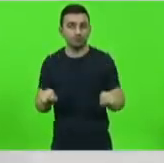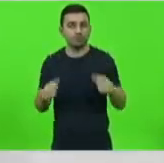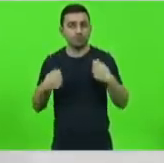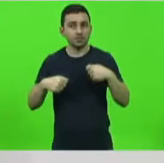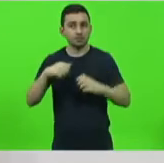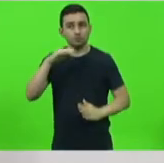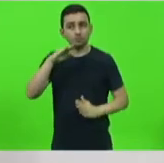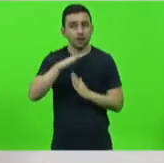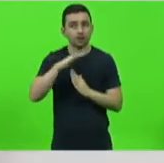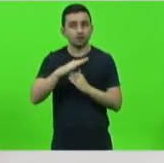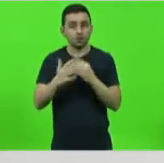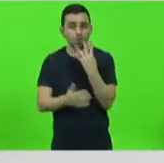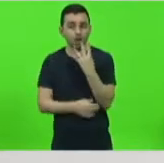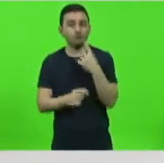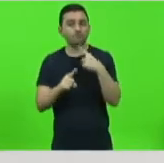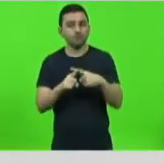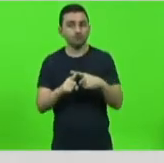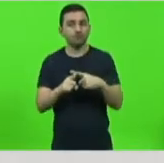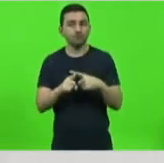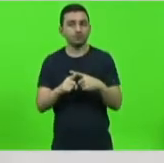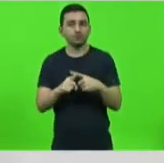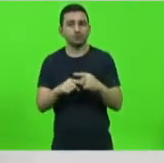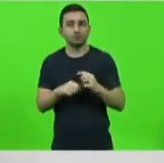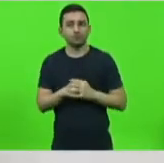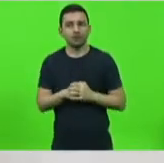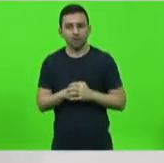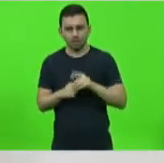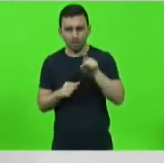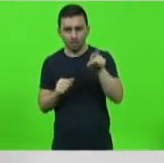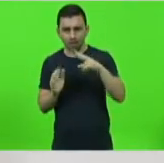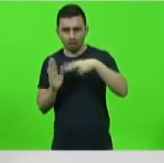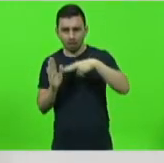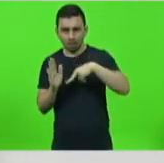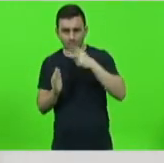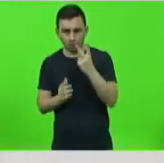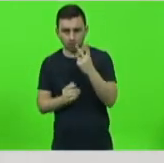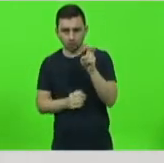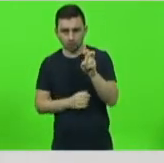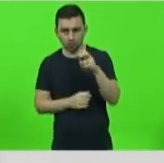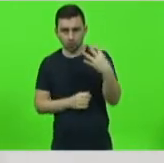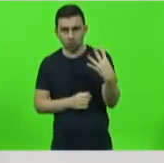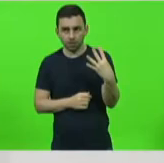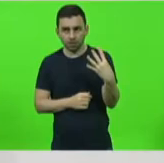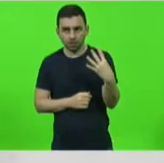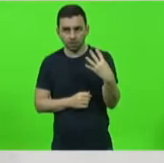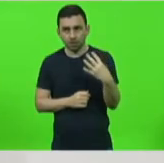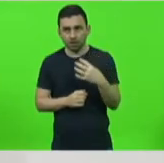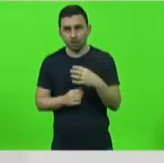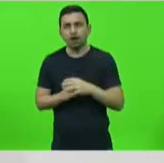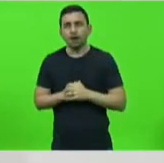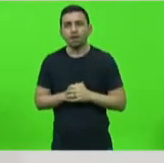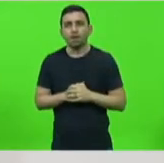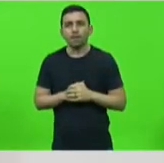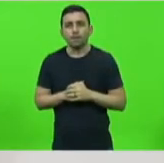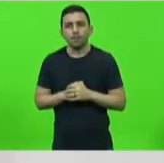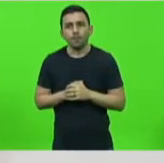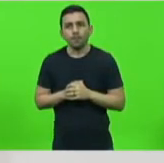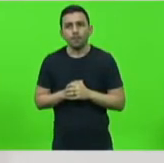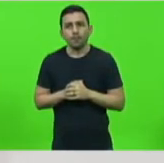máximo, de 4 vezes? Será que ele leu a 254, onde diz exatamente que,